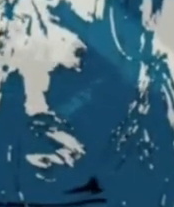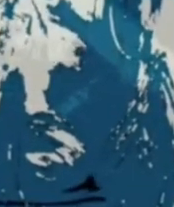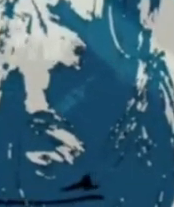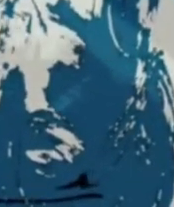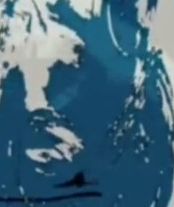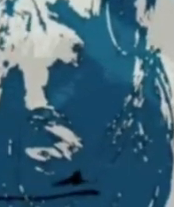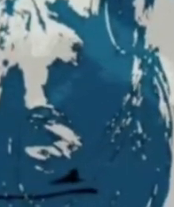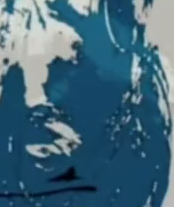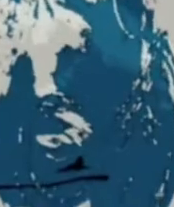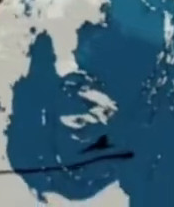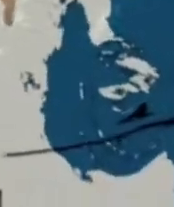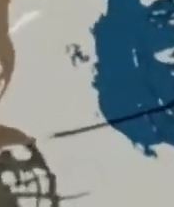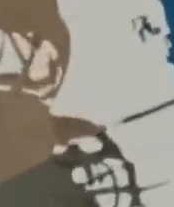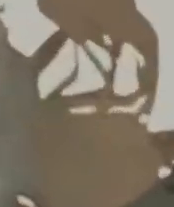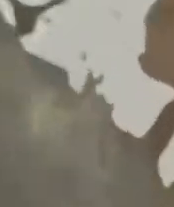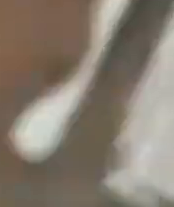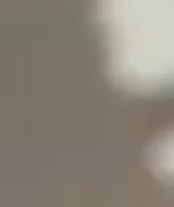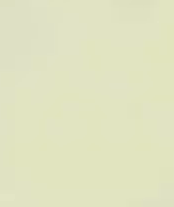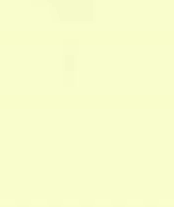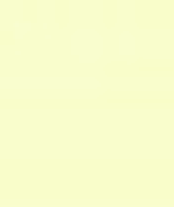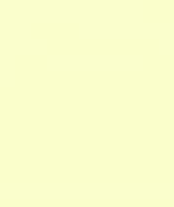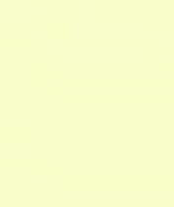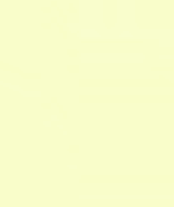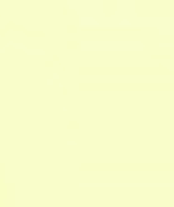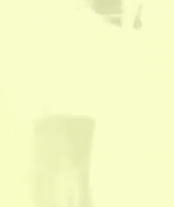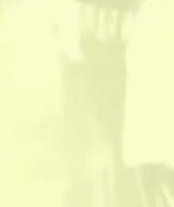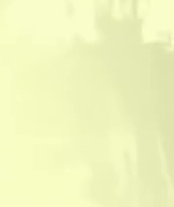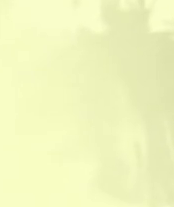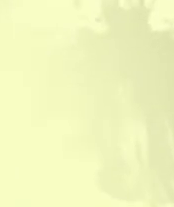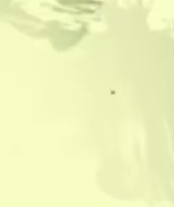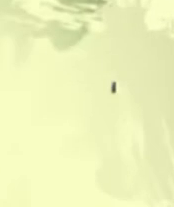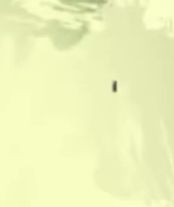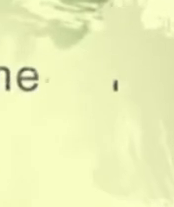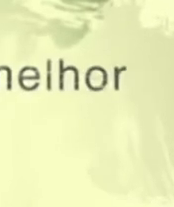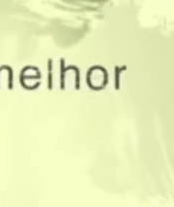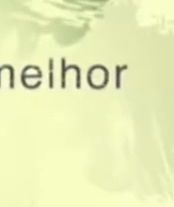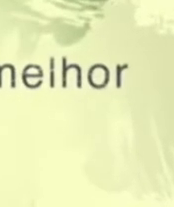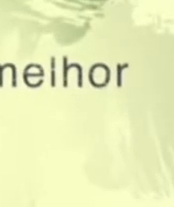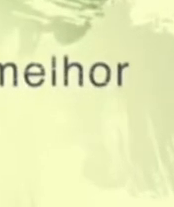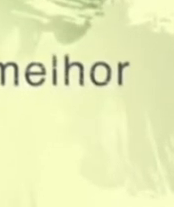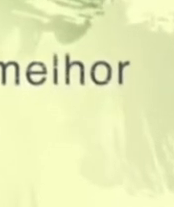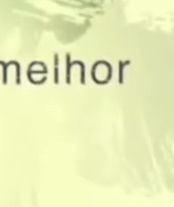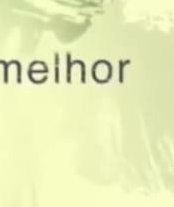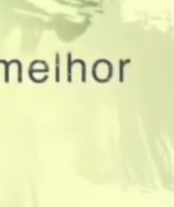assim, eu fazia o meu melhor, porque eu tinha certeza que ela sempre fez o melhor dela.